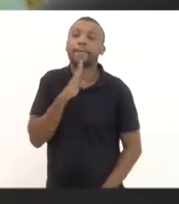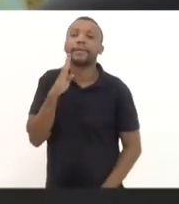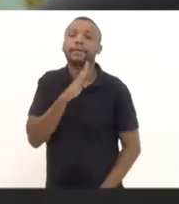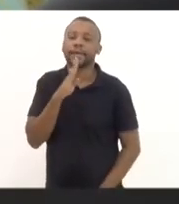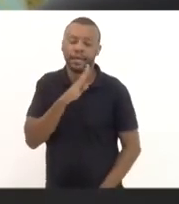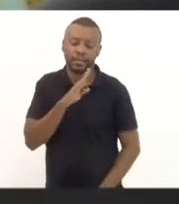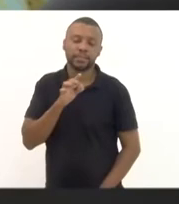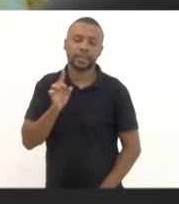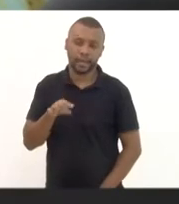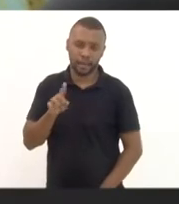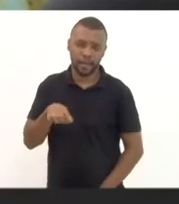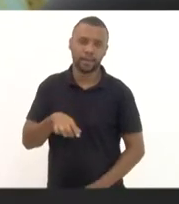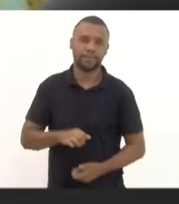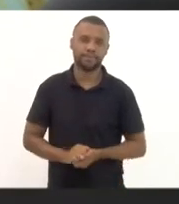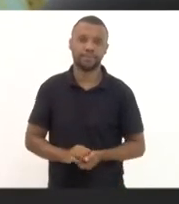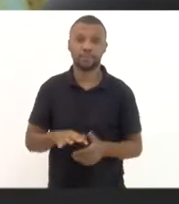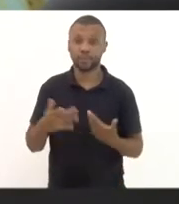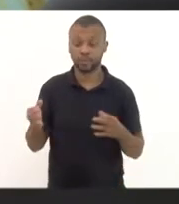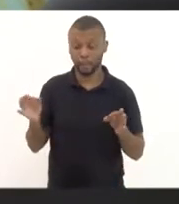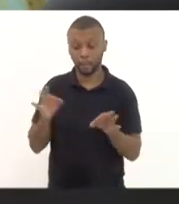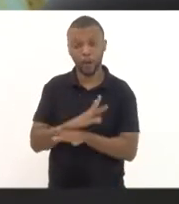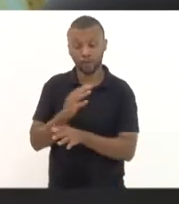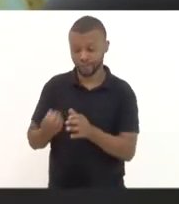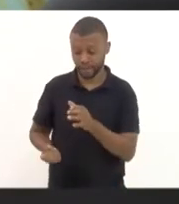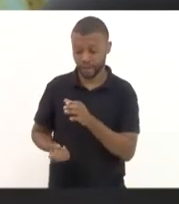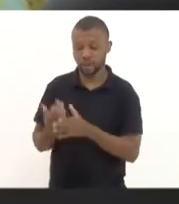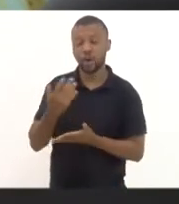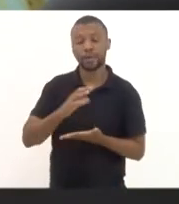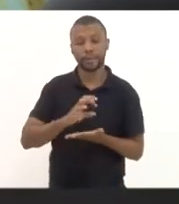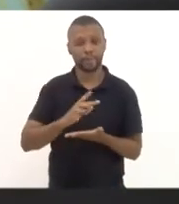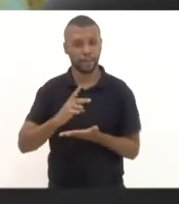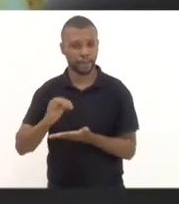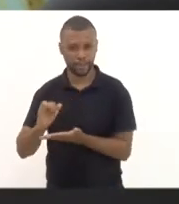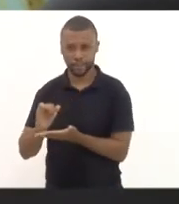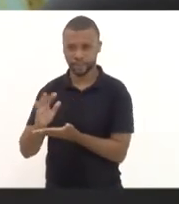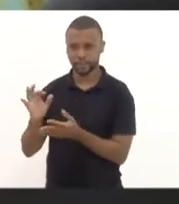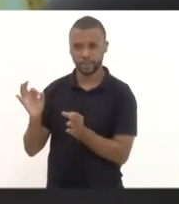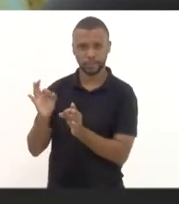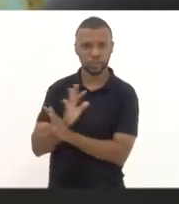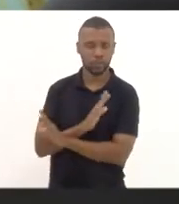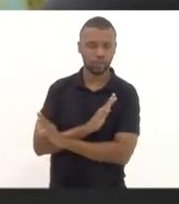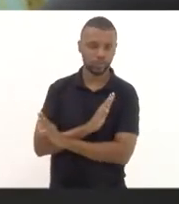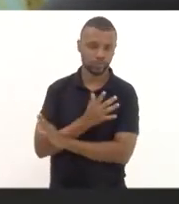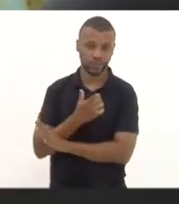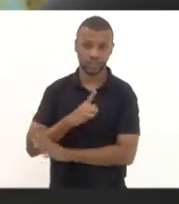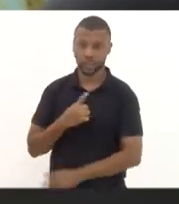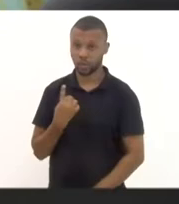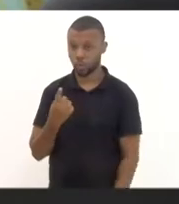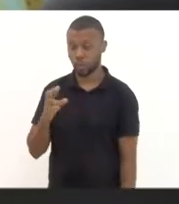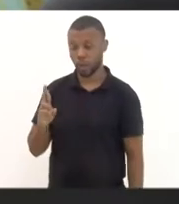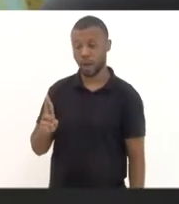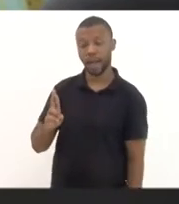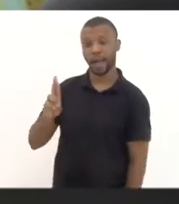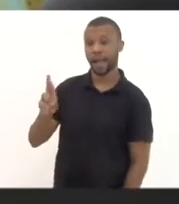a CPI é instalada ela tem um relator